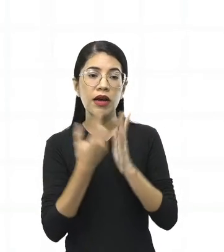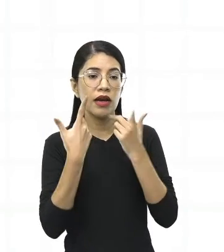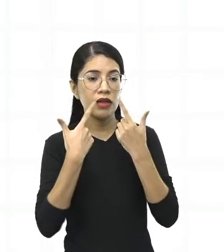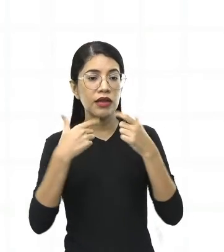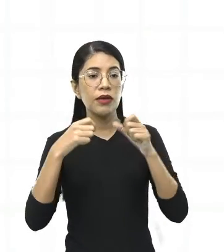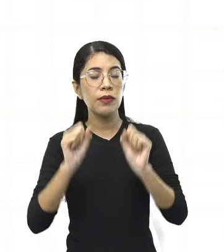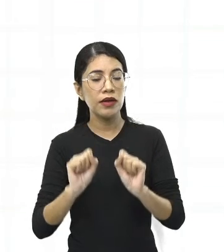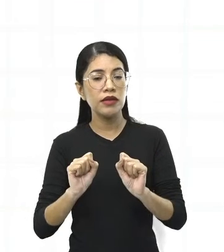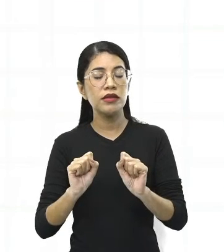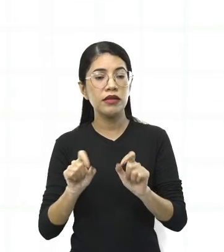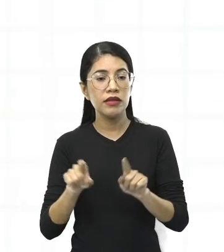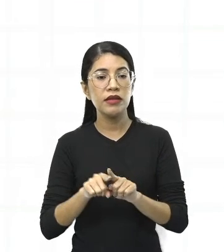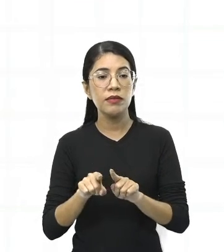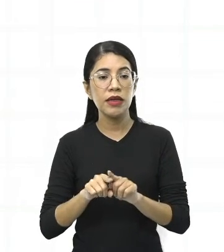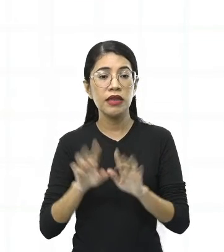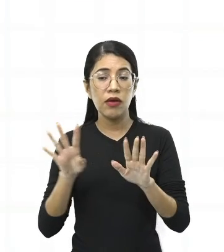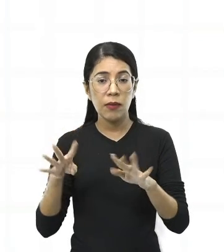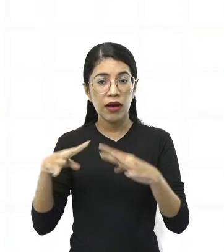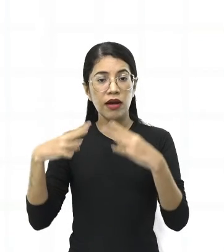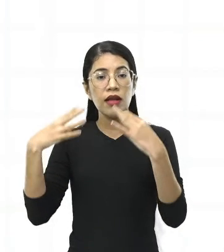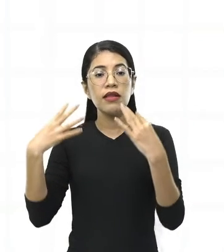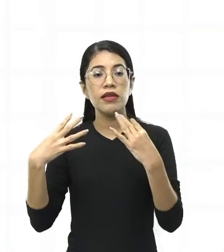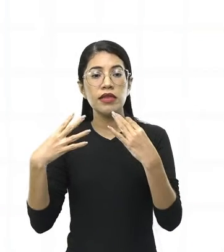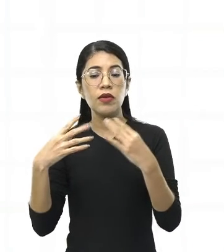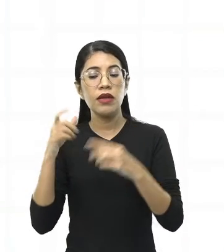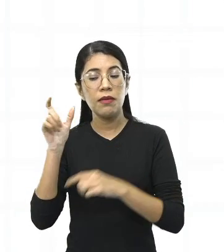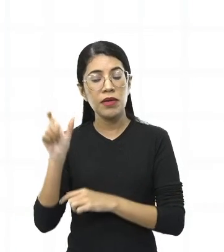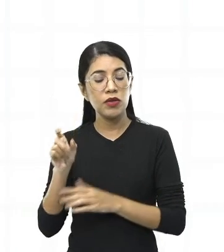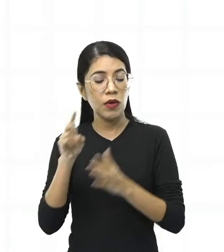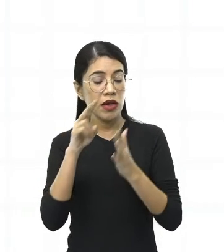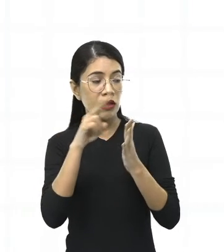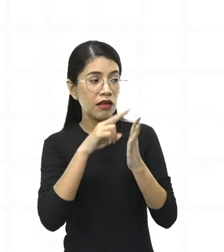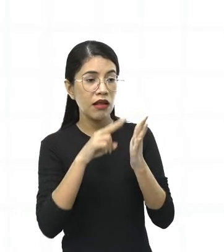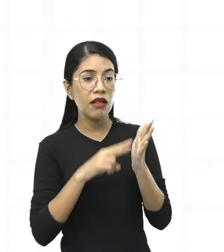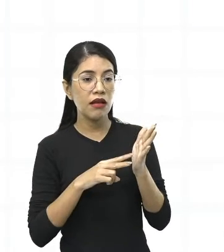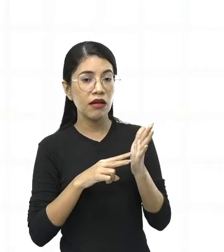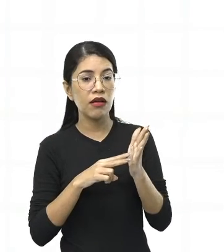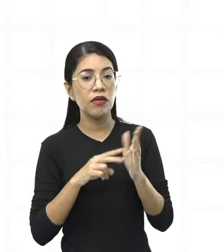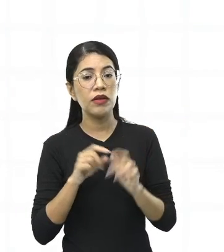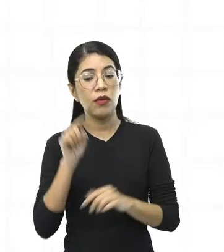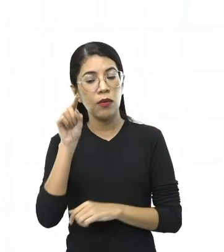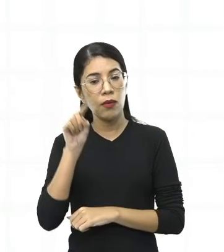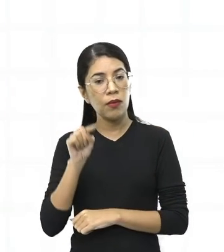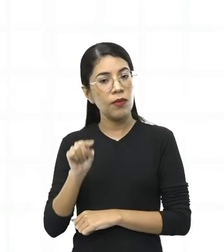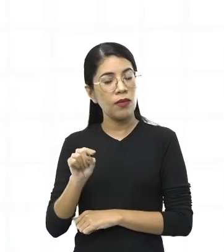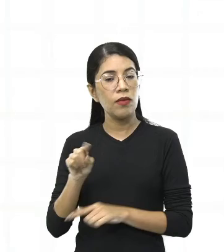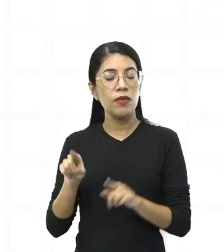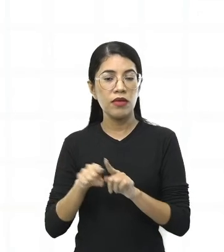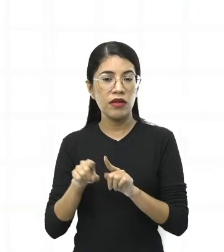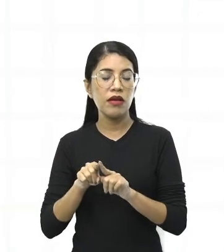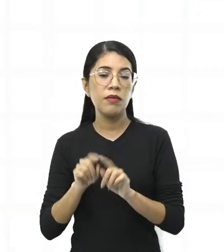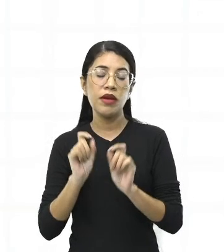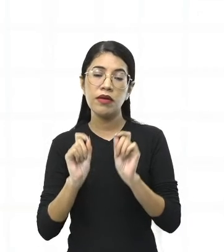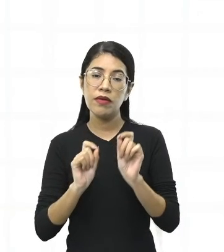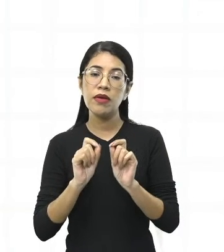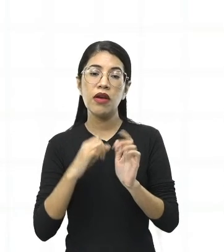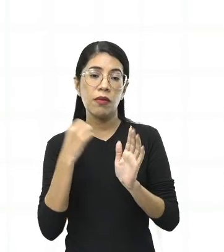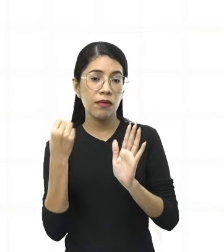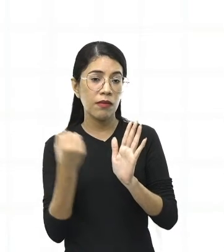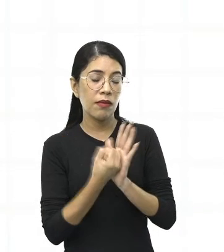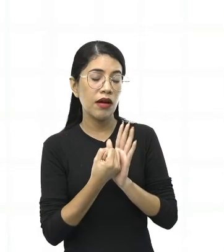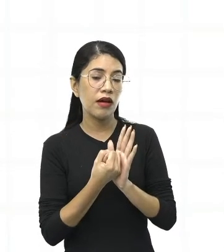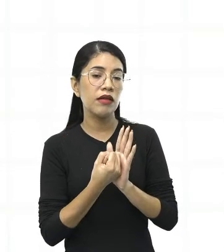linguística, né? Ele está chamando a atenção de quem vai fazer a leitura. Então esse ponto de exclamação, ele também é uma forma de